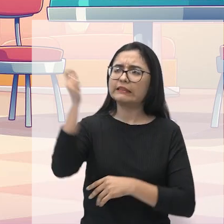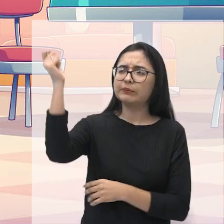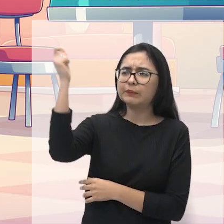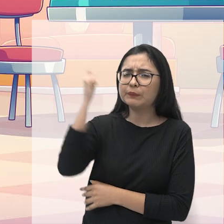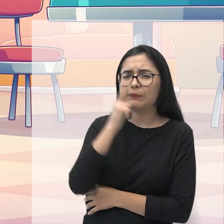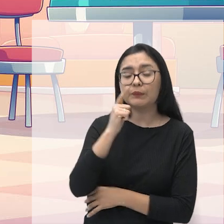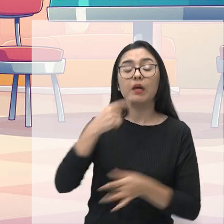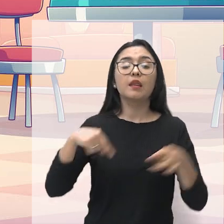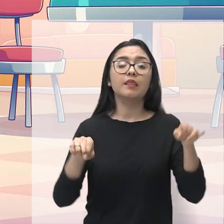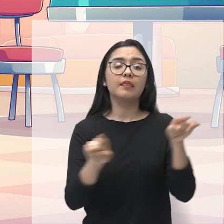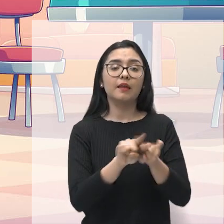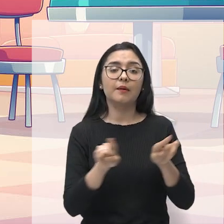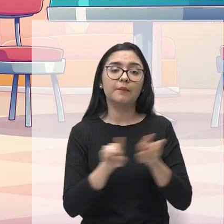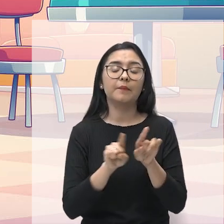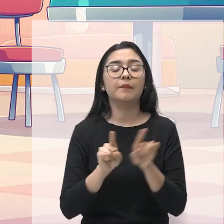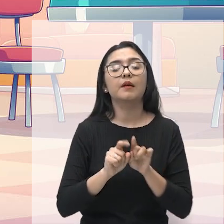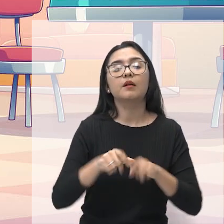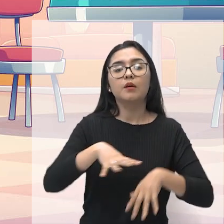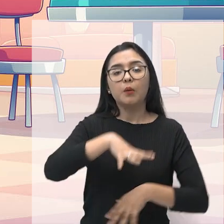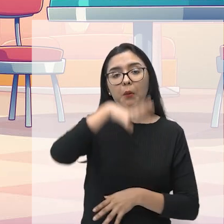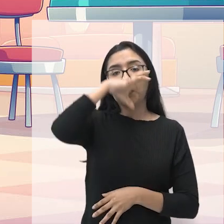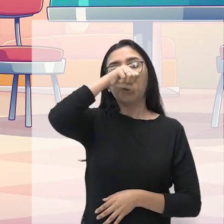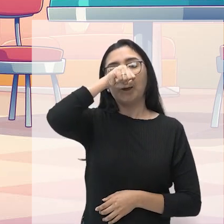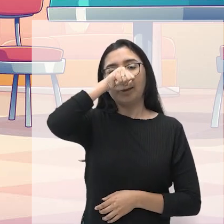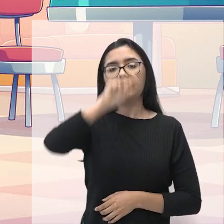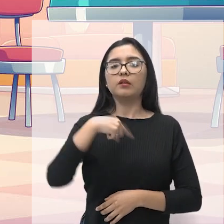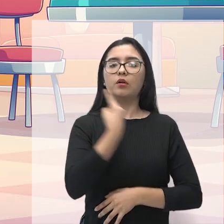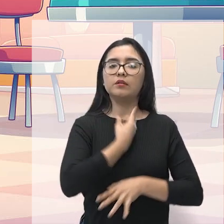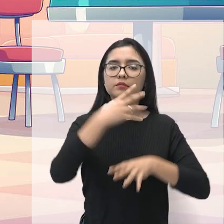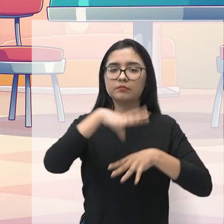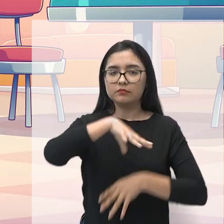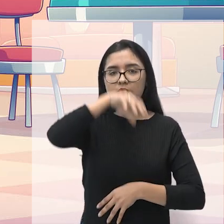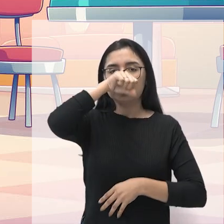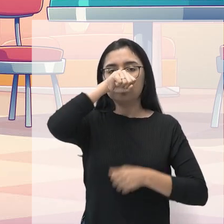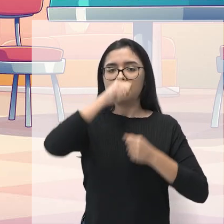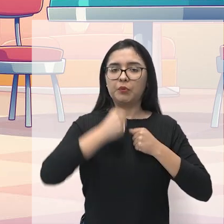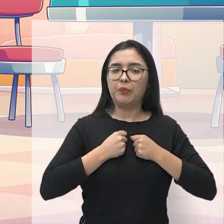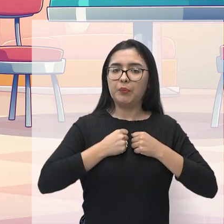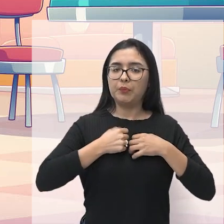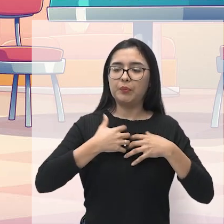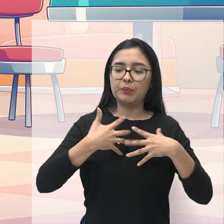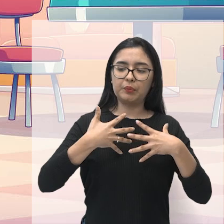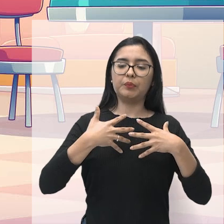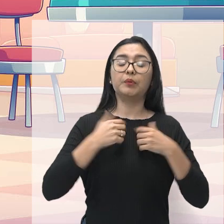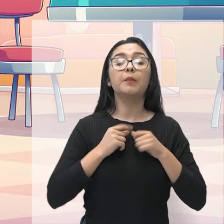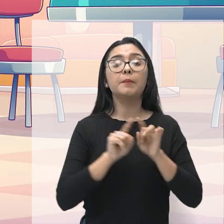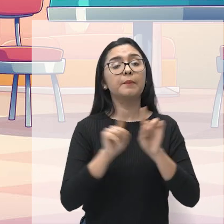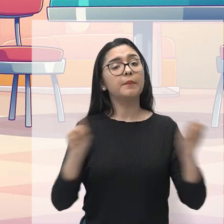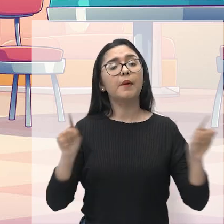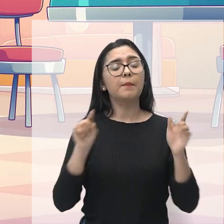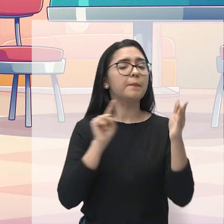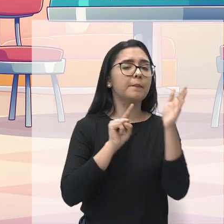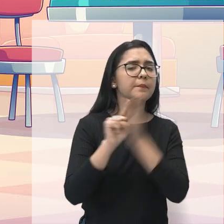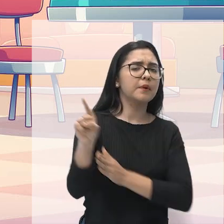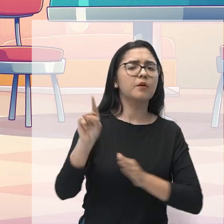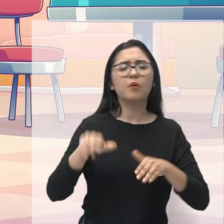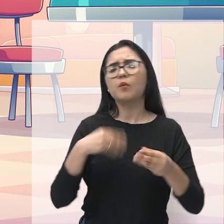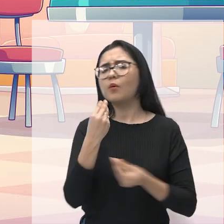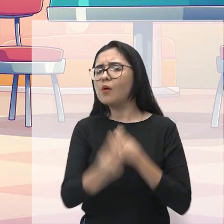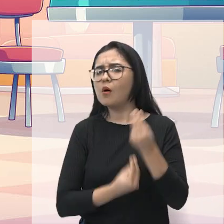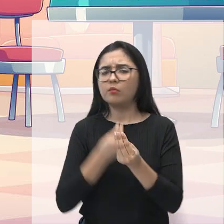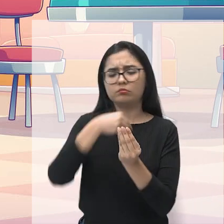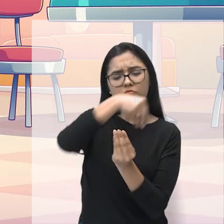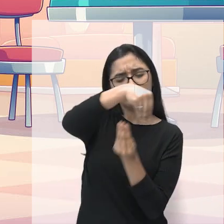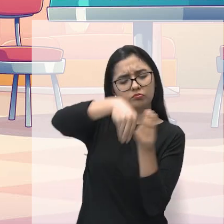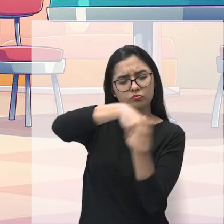quente, até o ar que respiramos. Mas você já se perguntou como essas